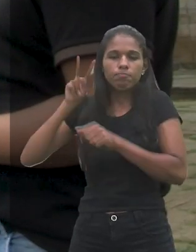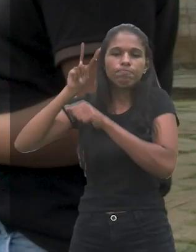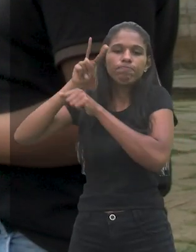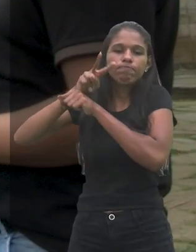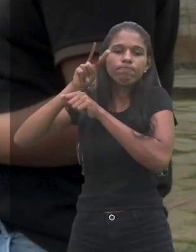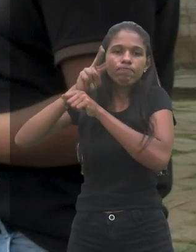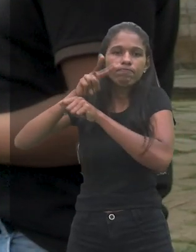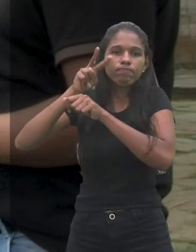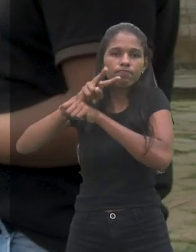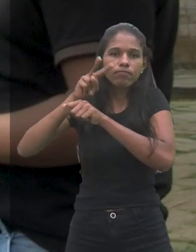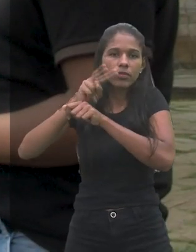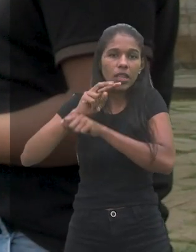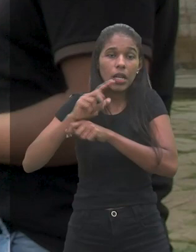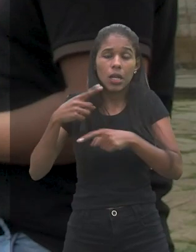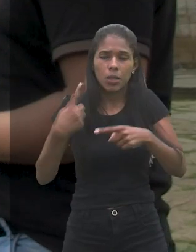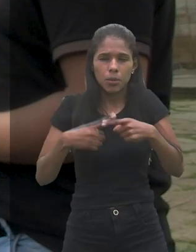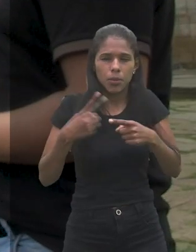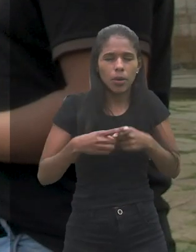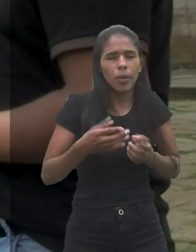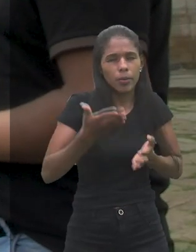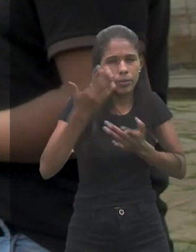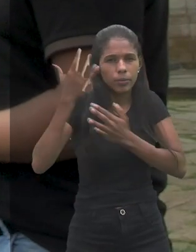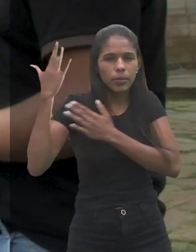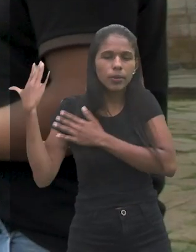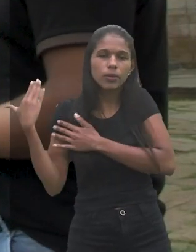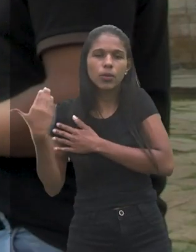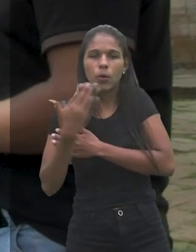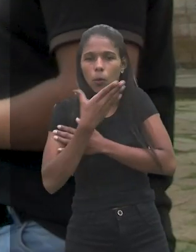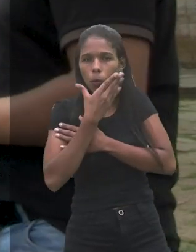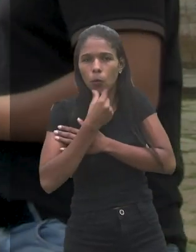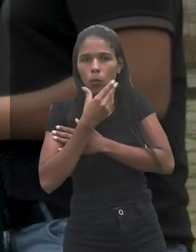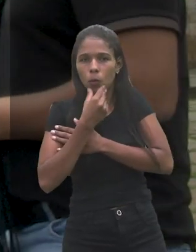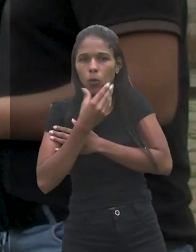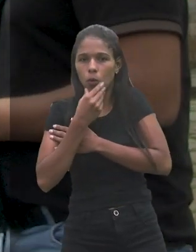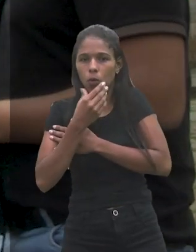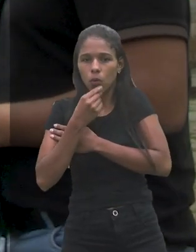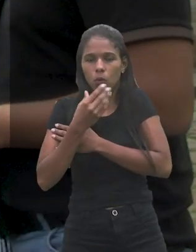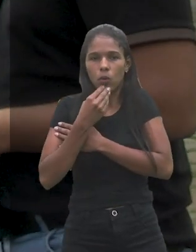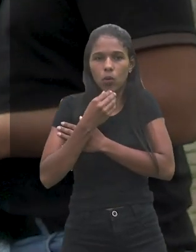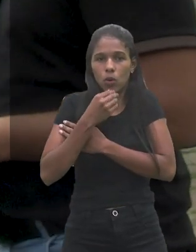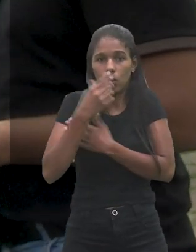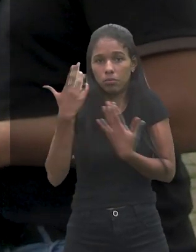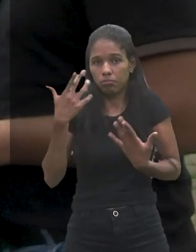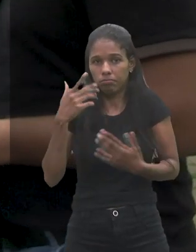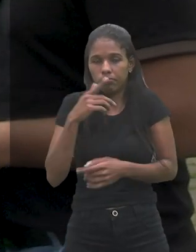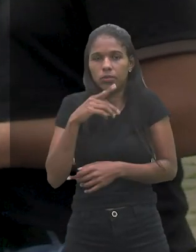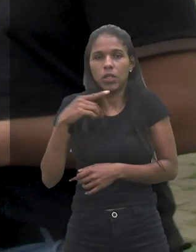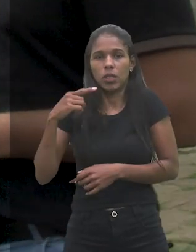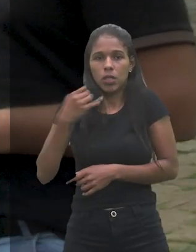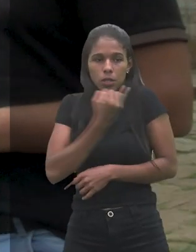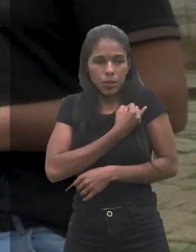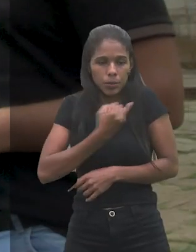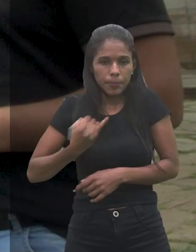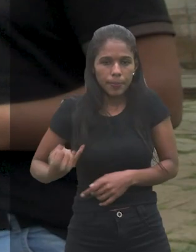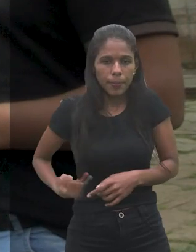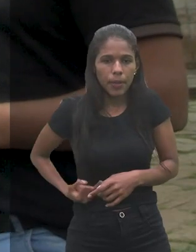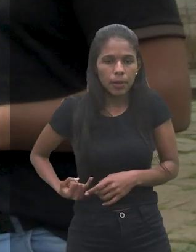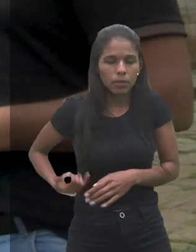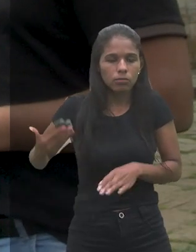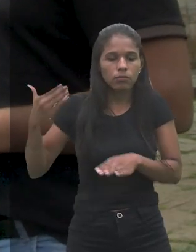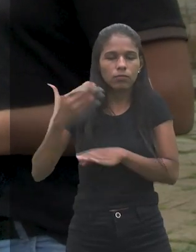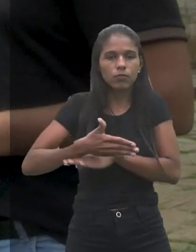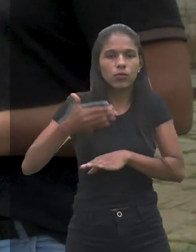a igreja da mãe dele, que era Santa Ifigênia, no Alto do Morro, uma igreja que já tem 300 anos. Lá ele aprendeu dialeto